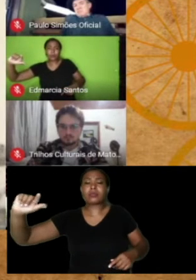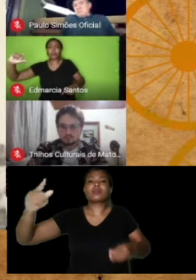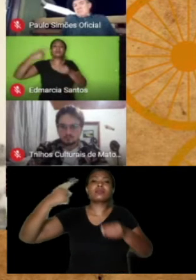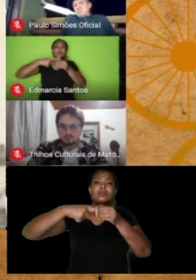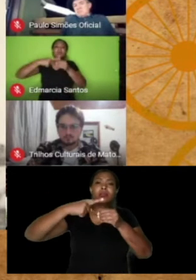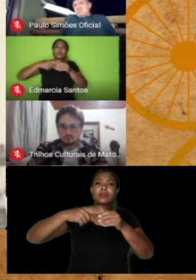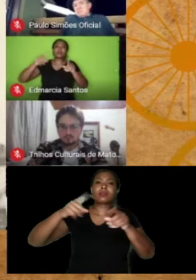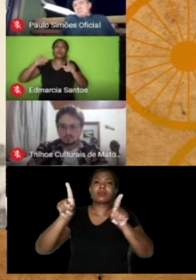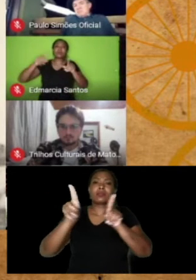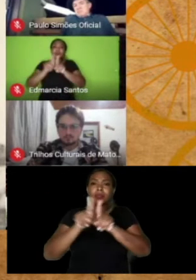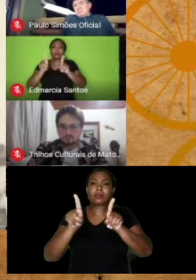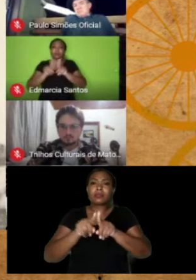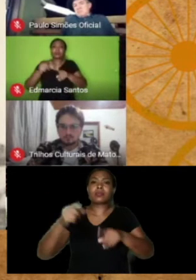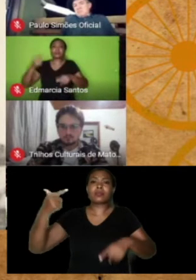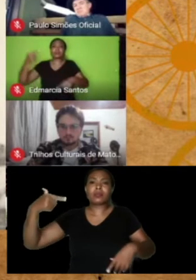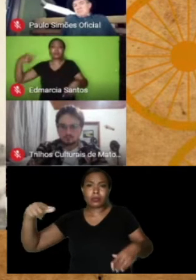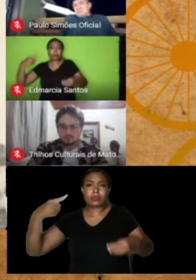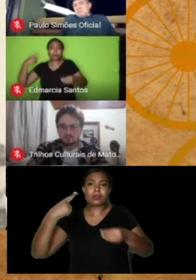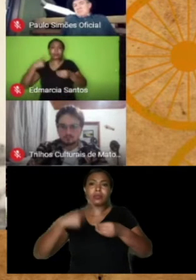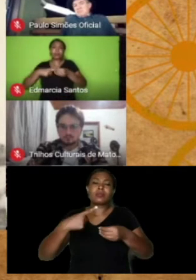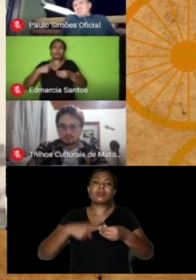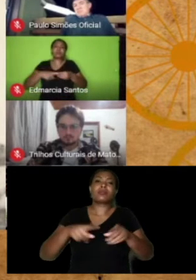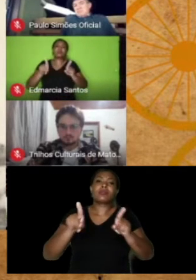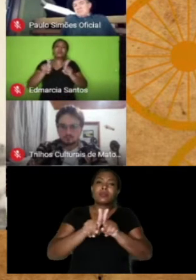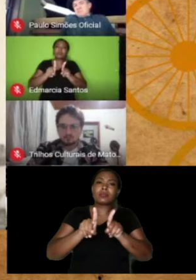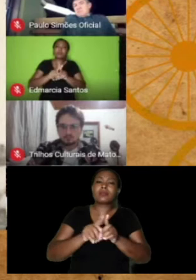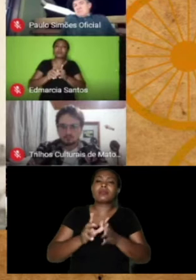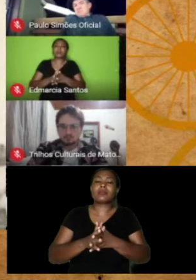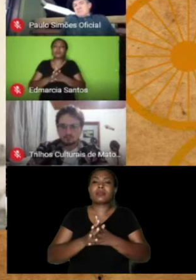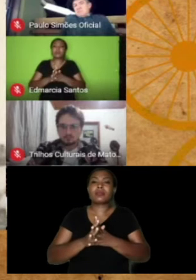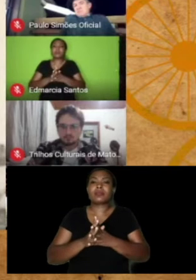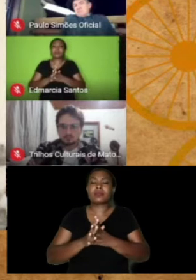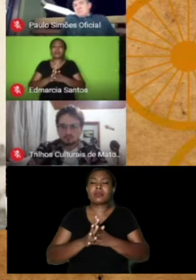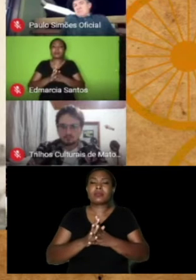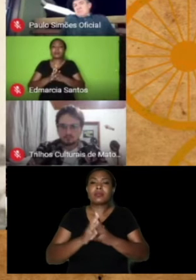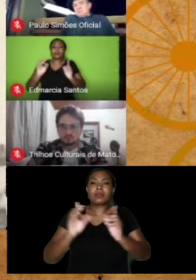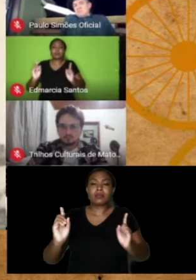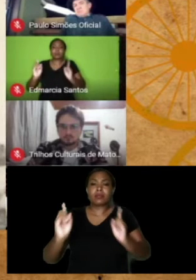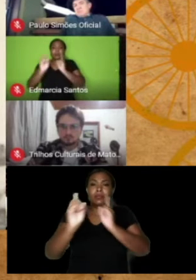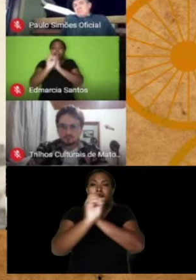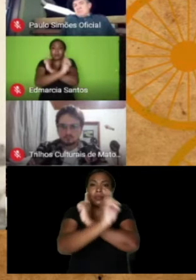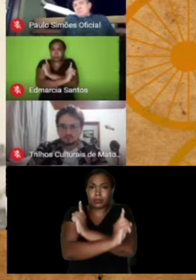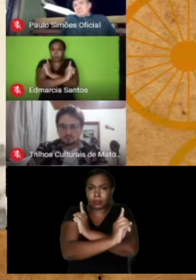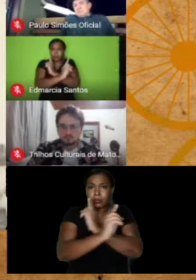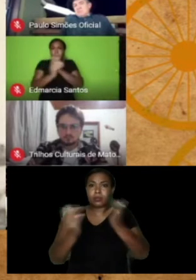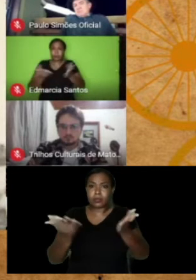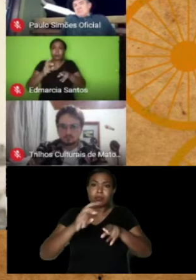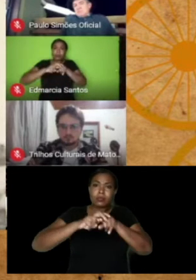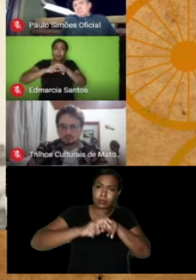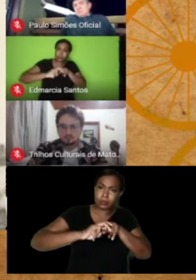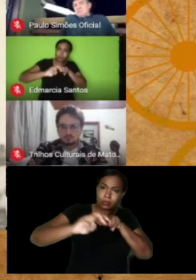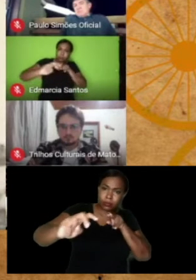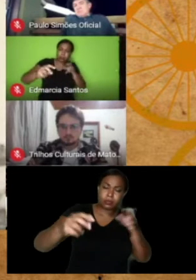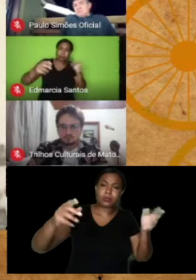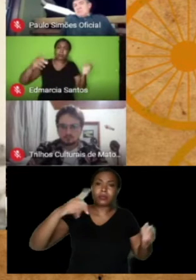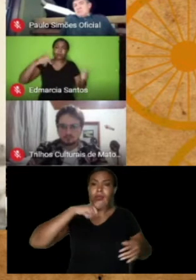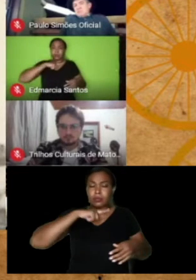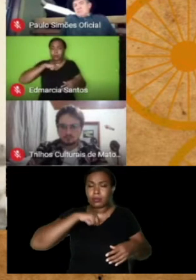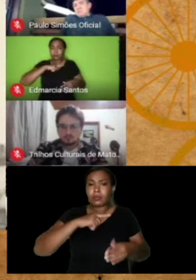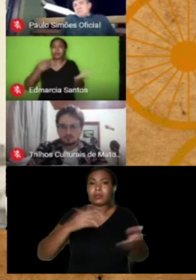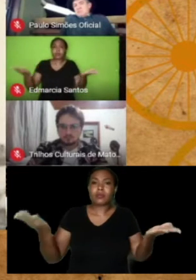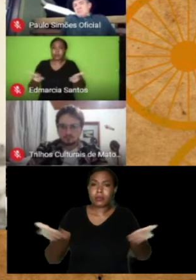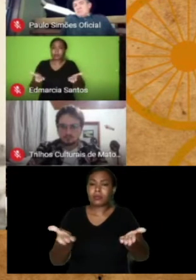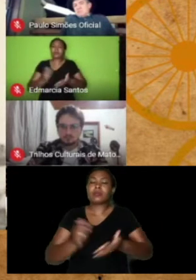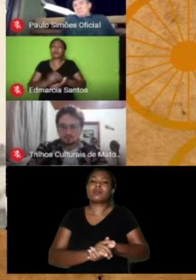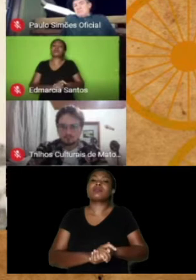cidades que passaram pela ferrovia. Então, essa transeúncia faz com que a ferrovia hoje seja o